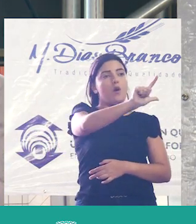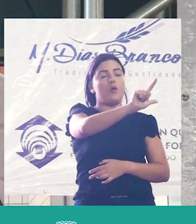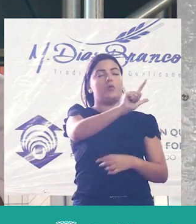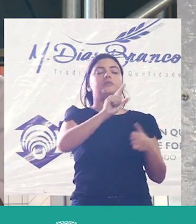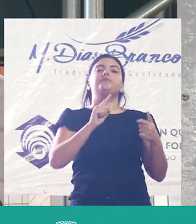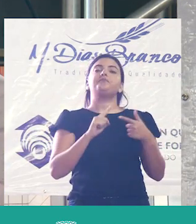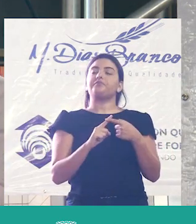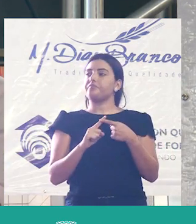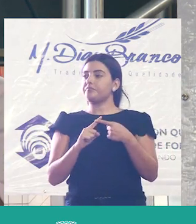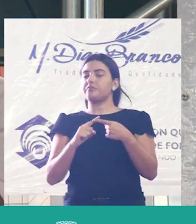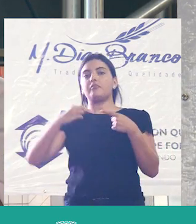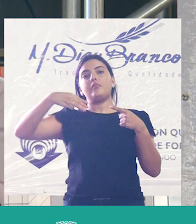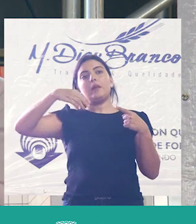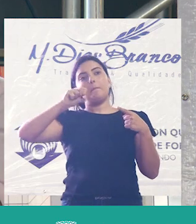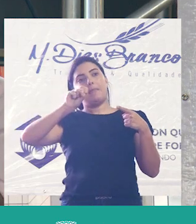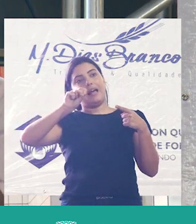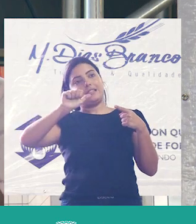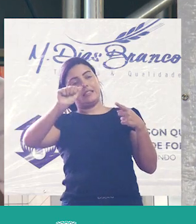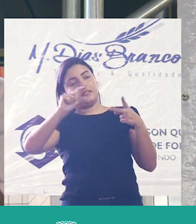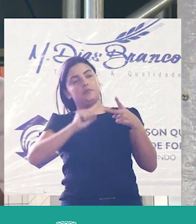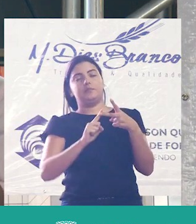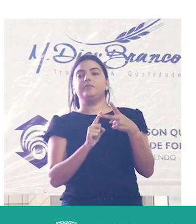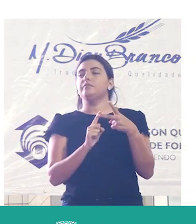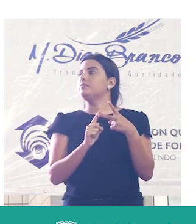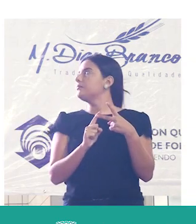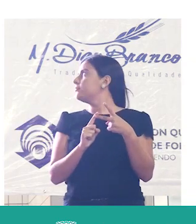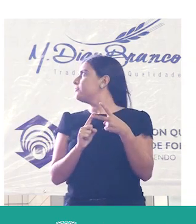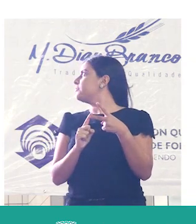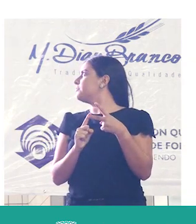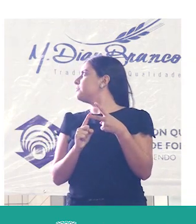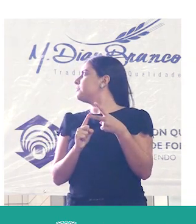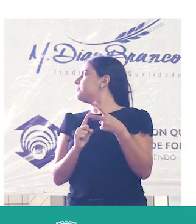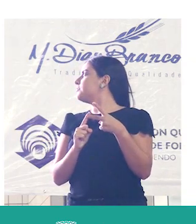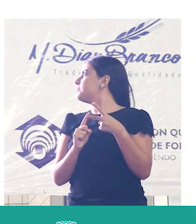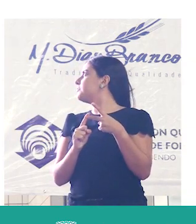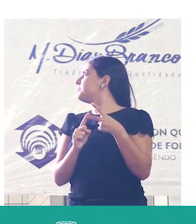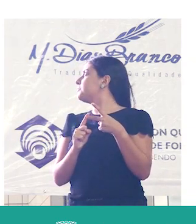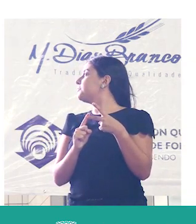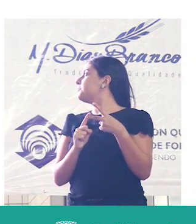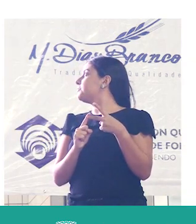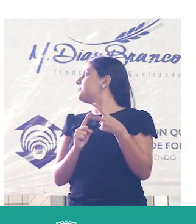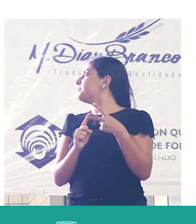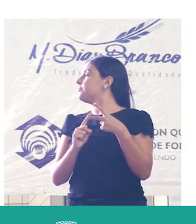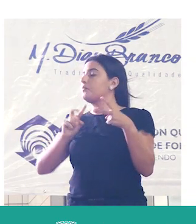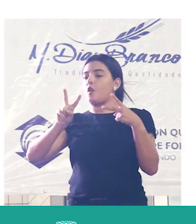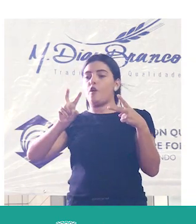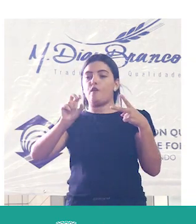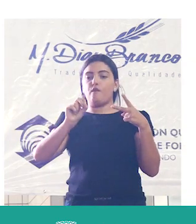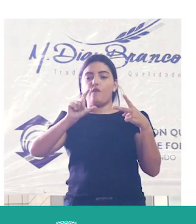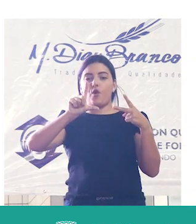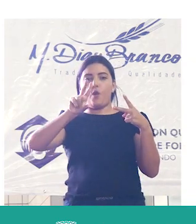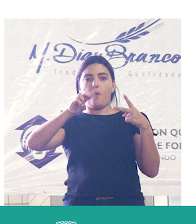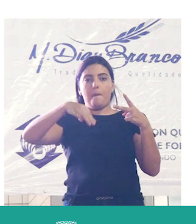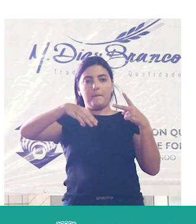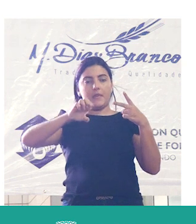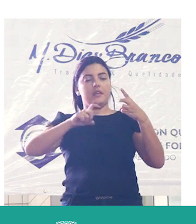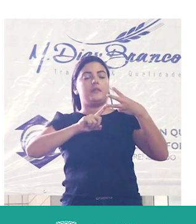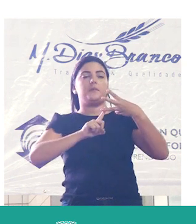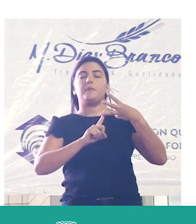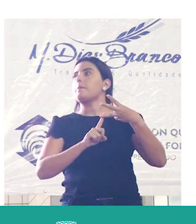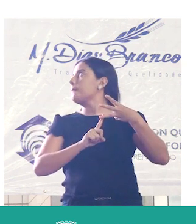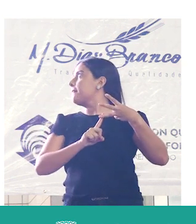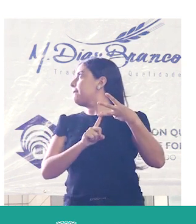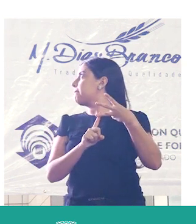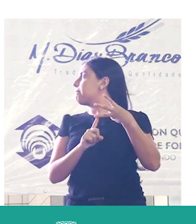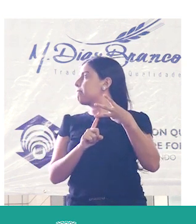em massa. Você vai ter que transformar número de mol em volume, ou vai ter que transformar